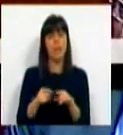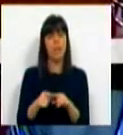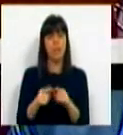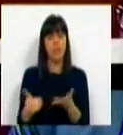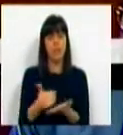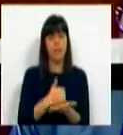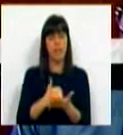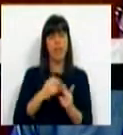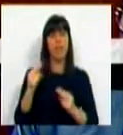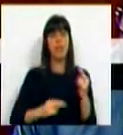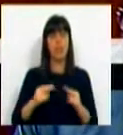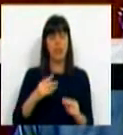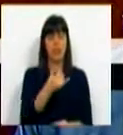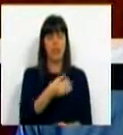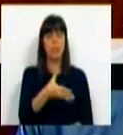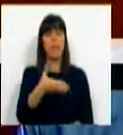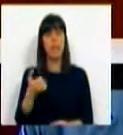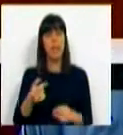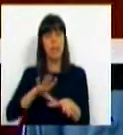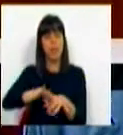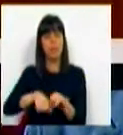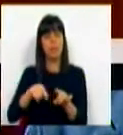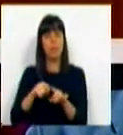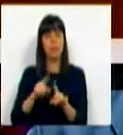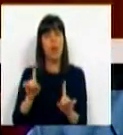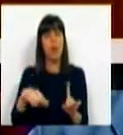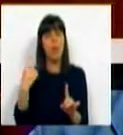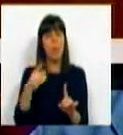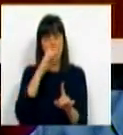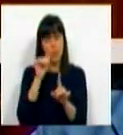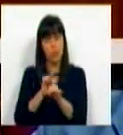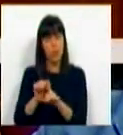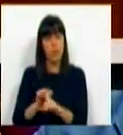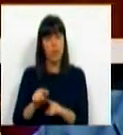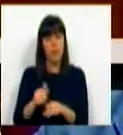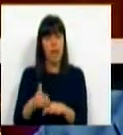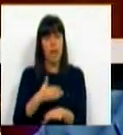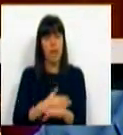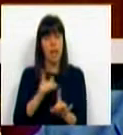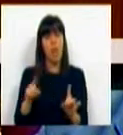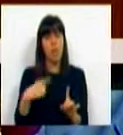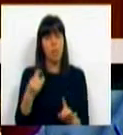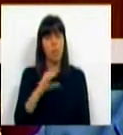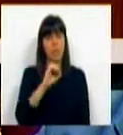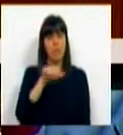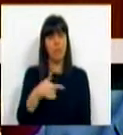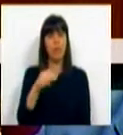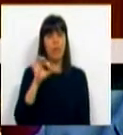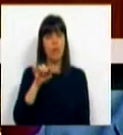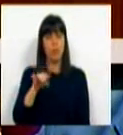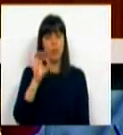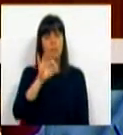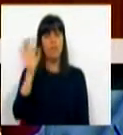de receitas fiscais para 2015, essa deterioração teria sido, se corrigíssemos essa antecipação, teria sido de 0,8